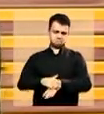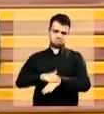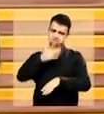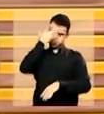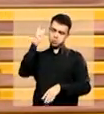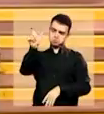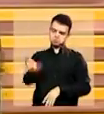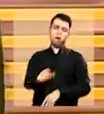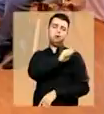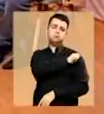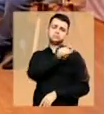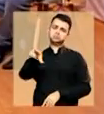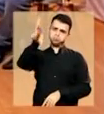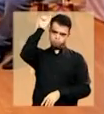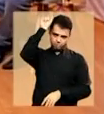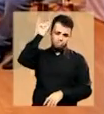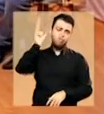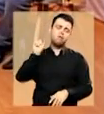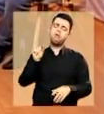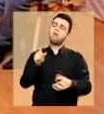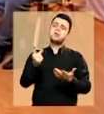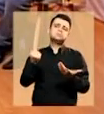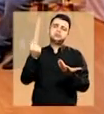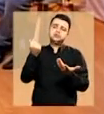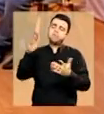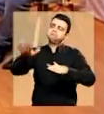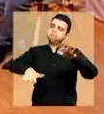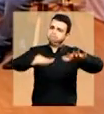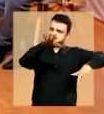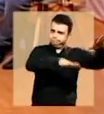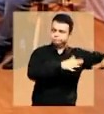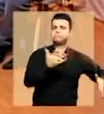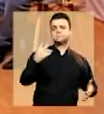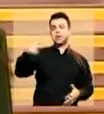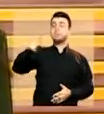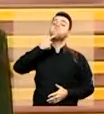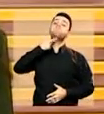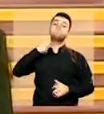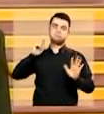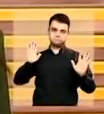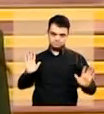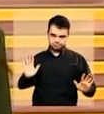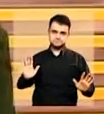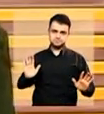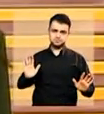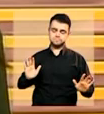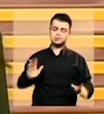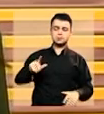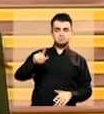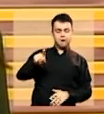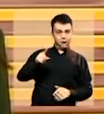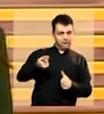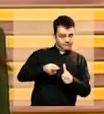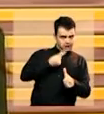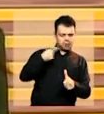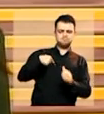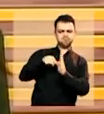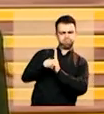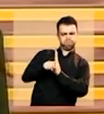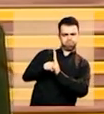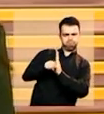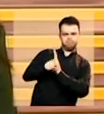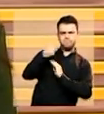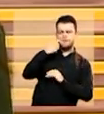acordo com... Aí sim, isso interfere o orçamento nos custos. dele e com a vontade que ele tem. É claro que ele vai fazer um teste de nivelamento